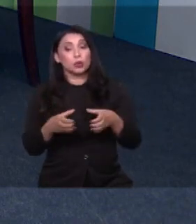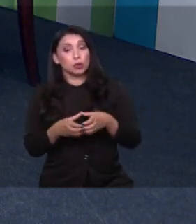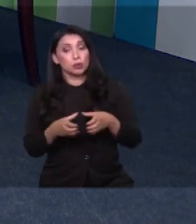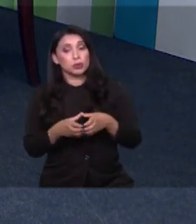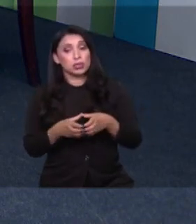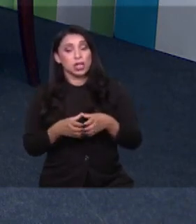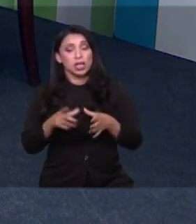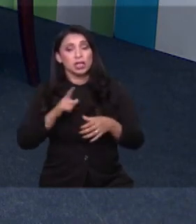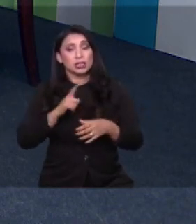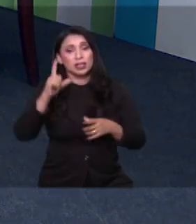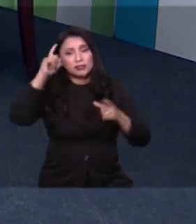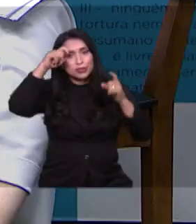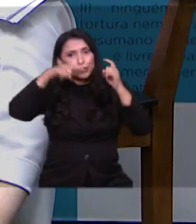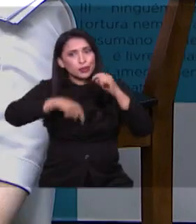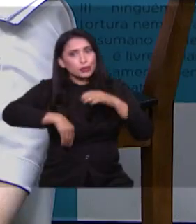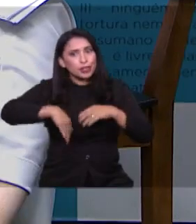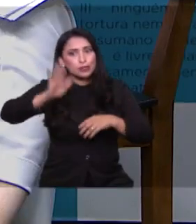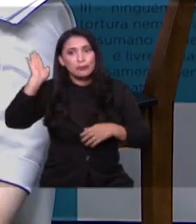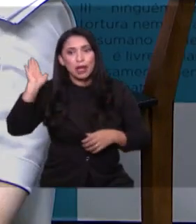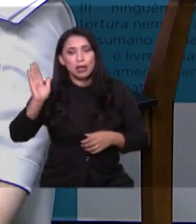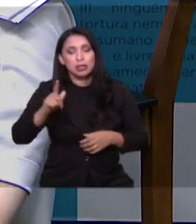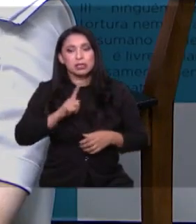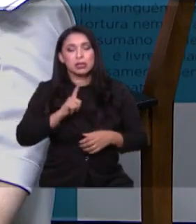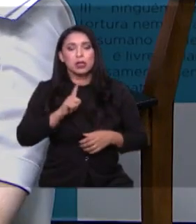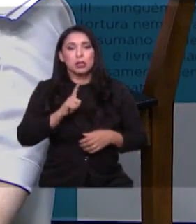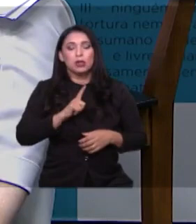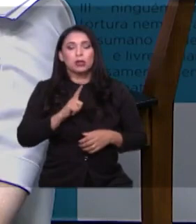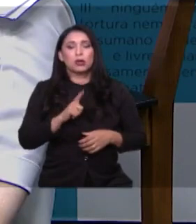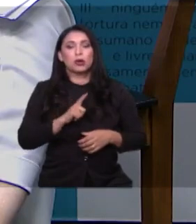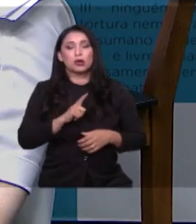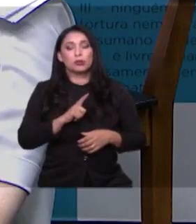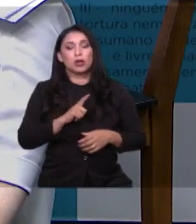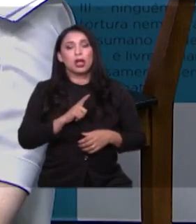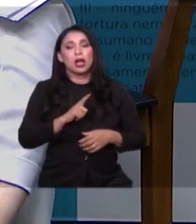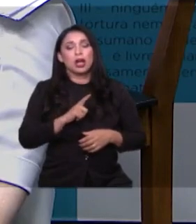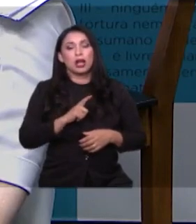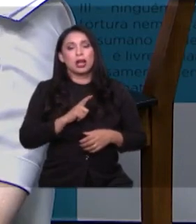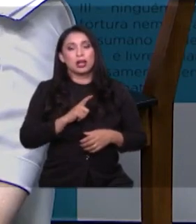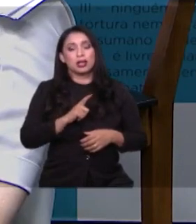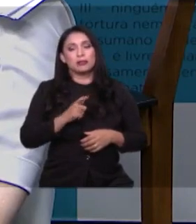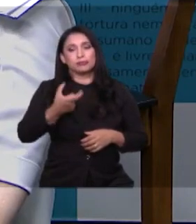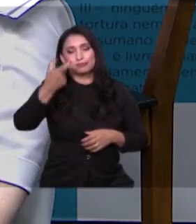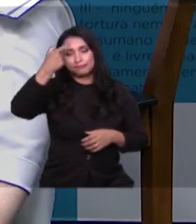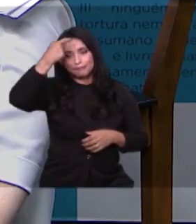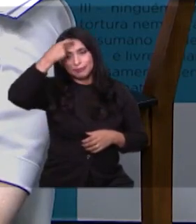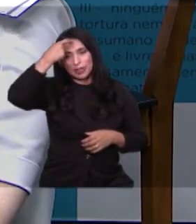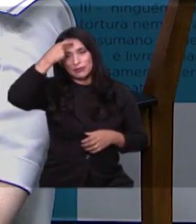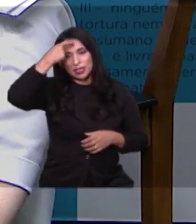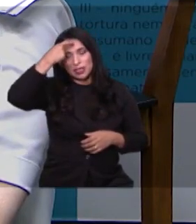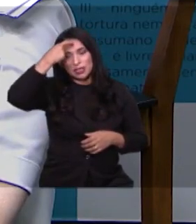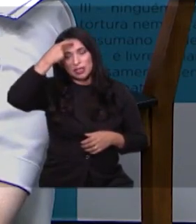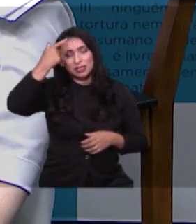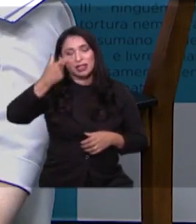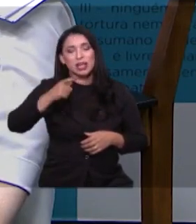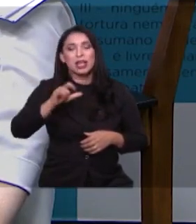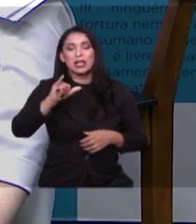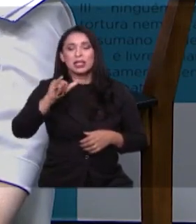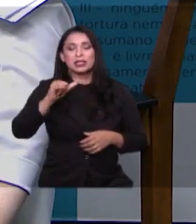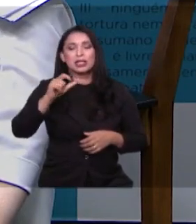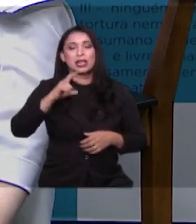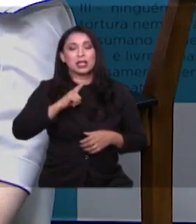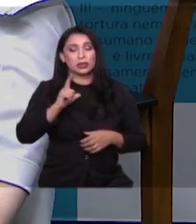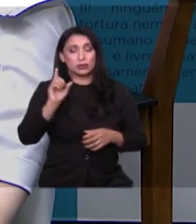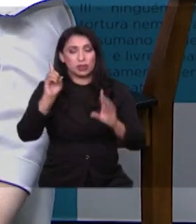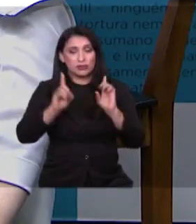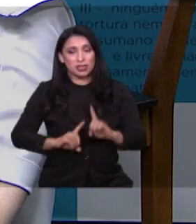têm maior dificuldade ainda, como é o caso das pessoas com deficiência intelectual, porque elas não concorrem no concurso público, porque as